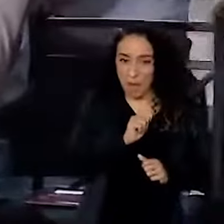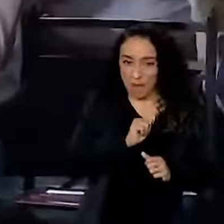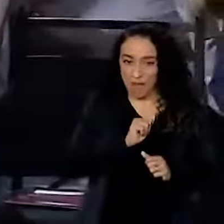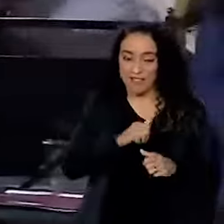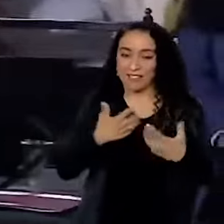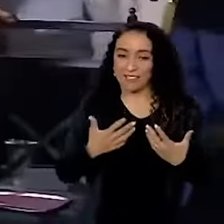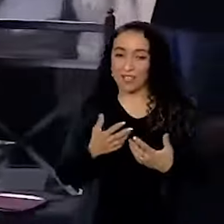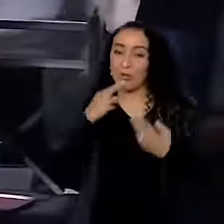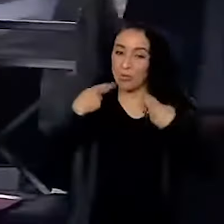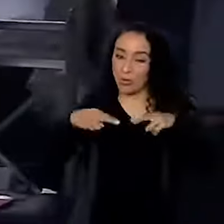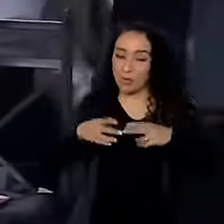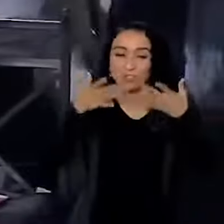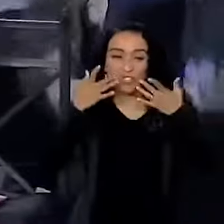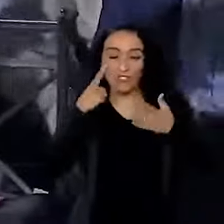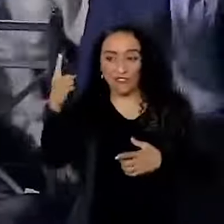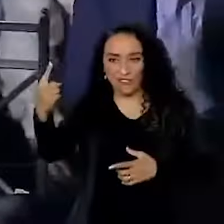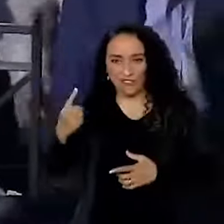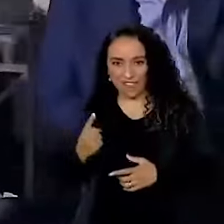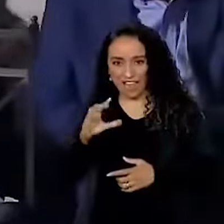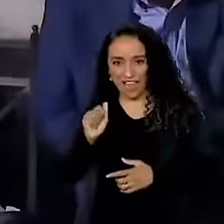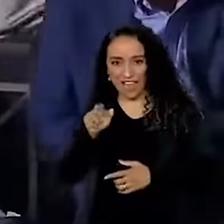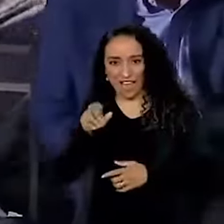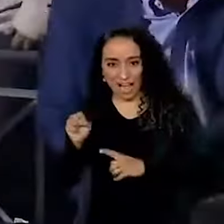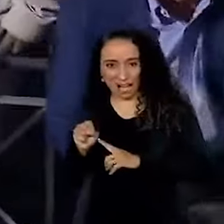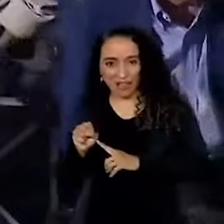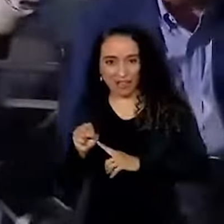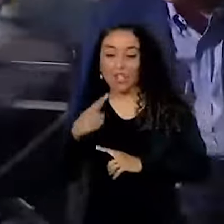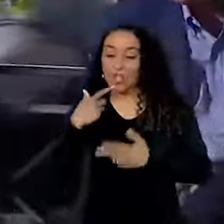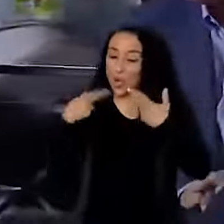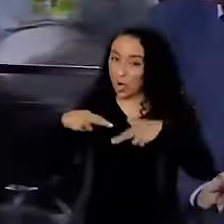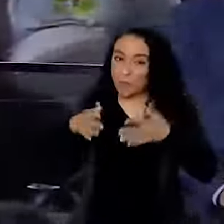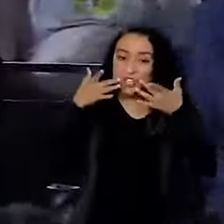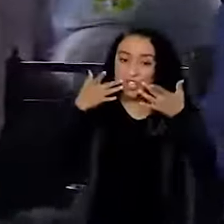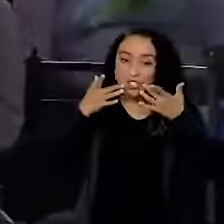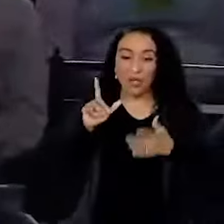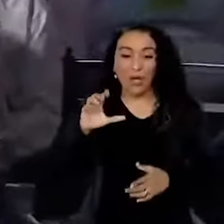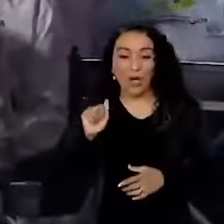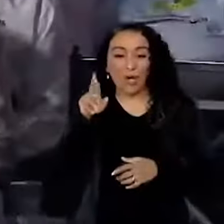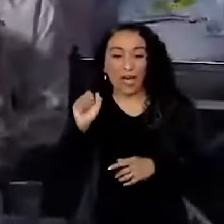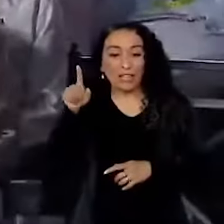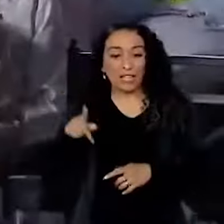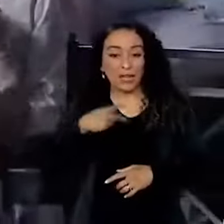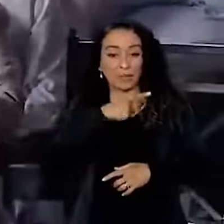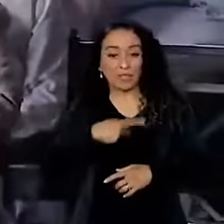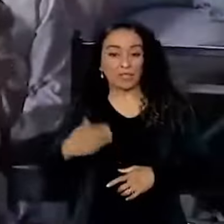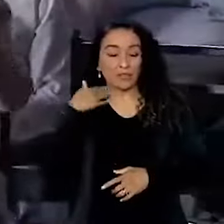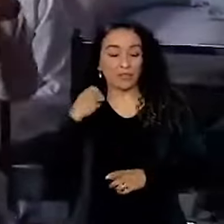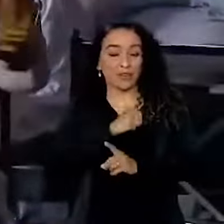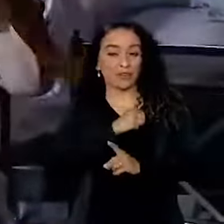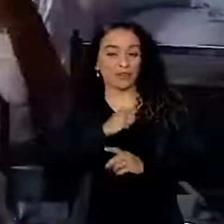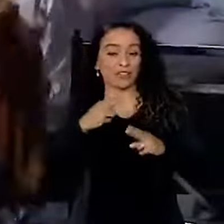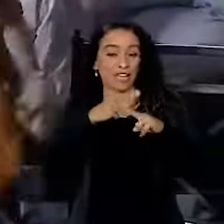tô reclamando do teatro aqui, vem cá, Carlos. Eu tô reclamando do teatro, o Carlos é o presidente da Caixa Econômica